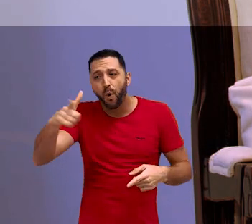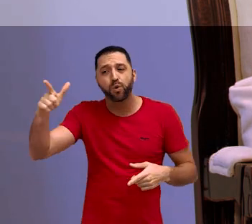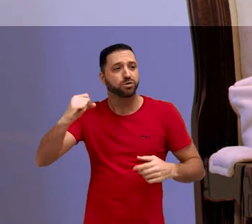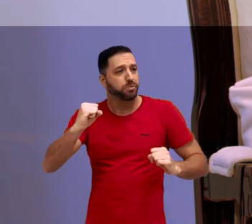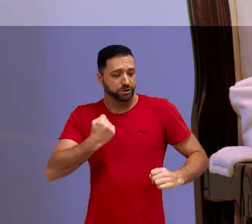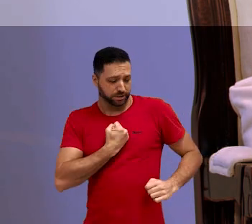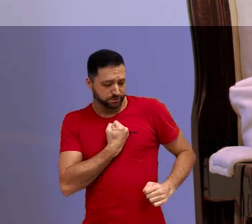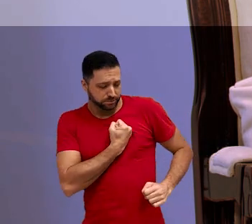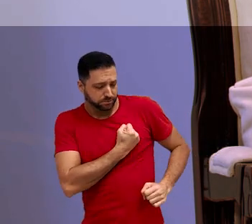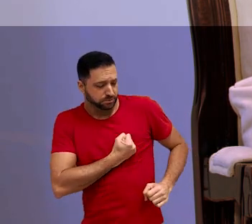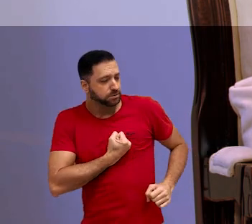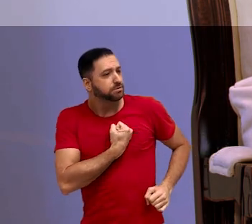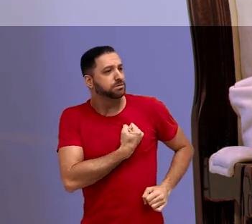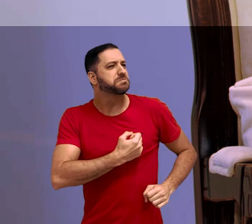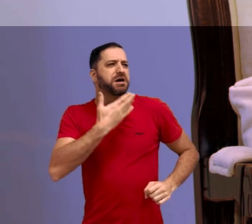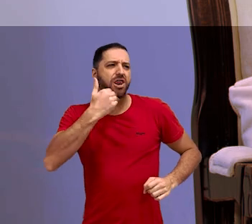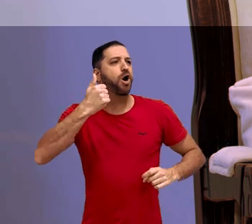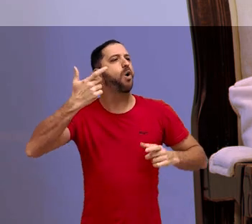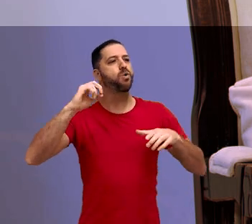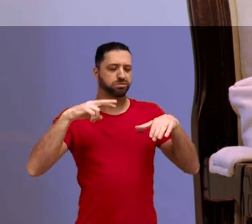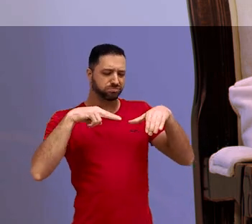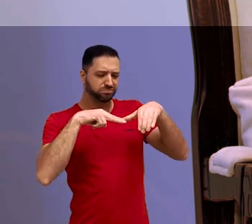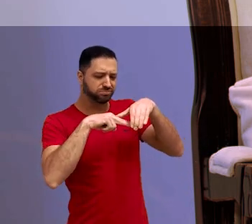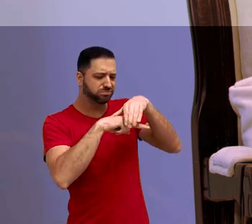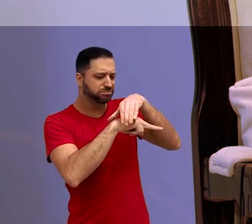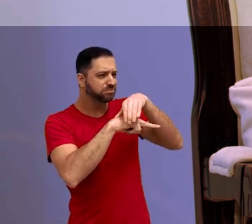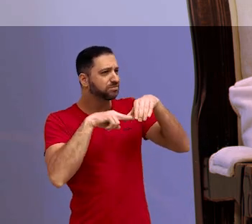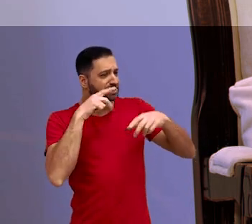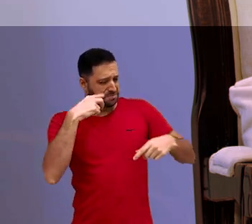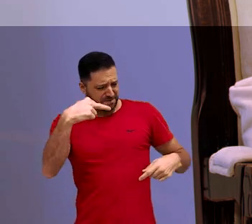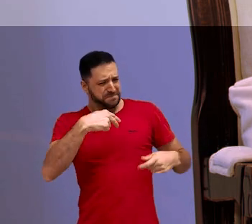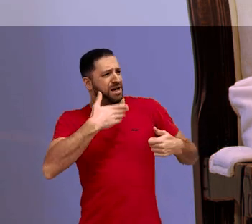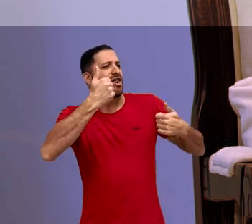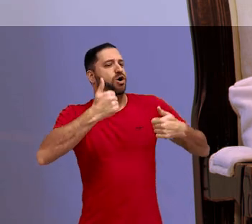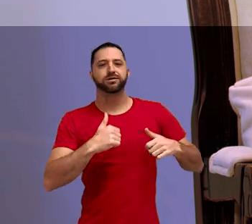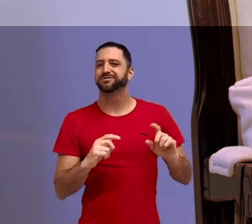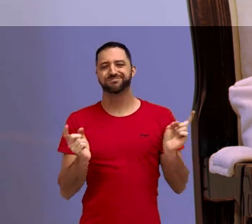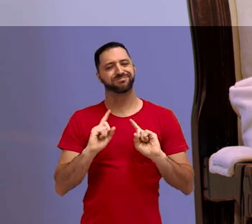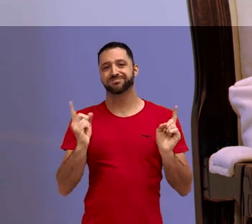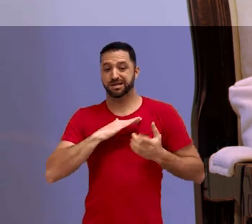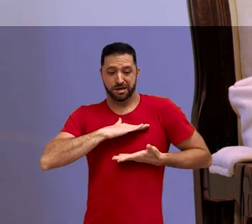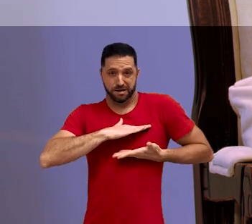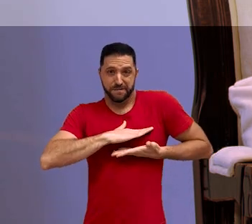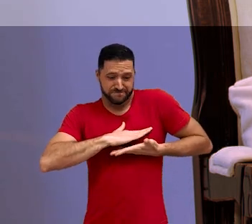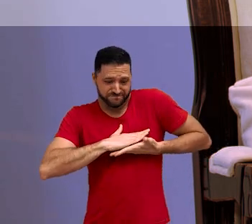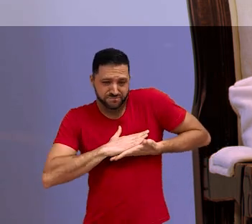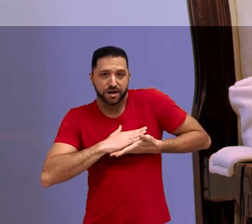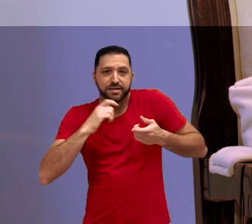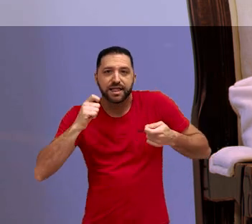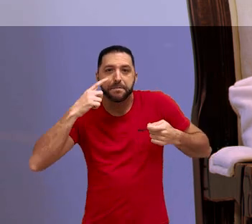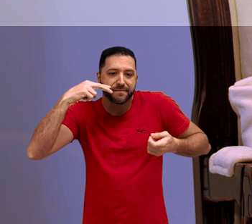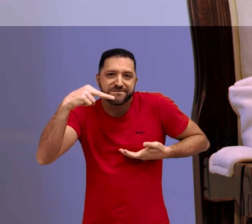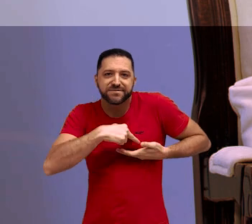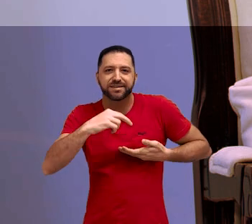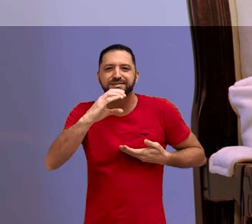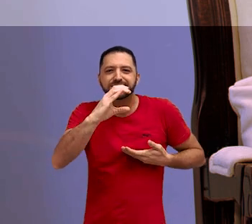que? Você pode me perguntar, doutora, mas por que se tem ultrassom e tem ressonância? Porque a mamografia é o único método que